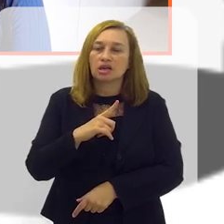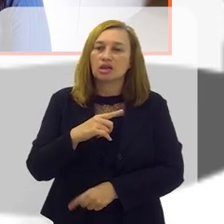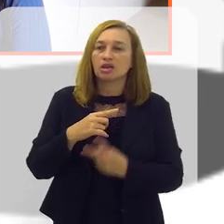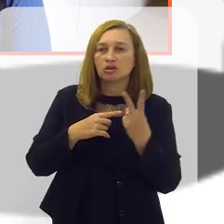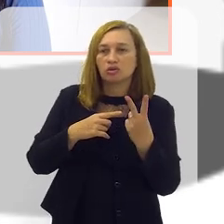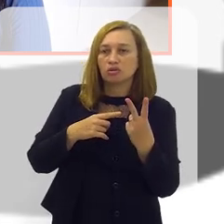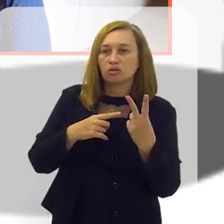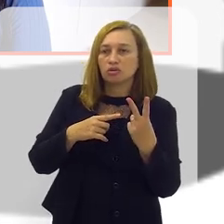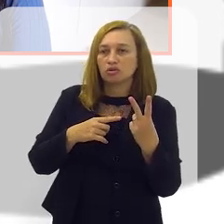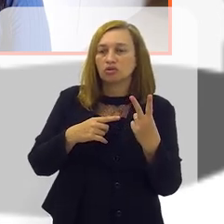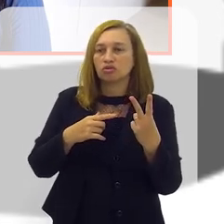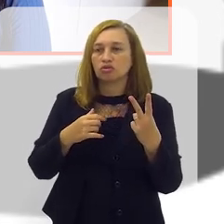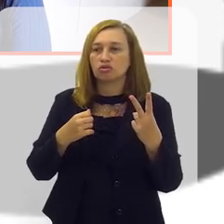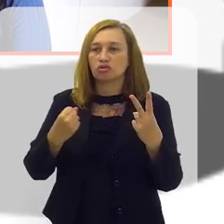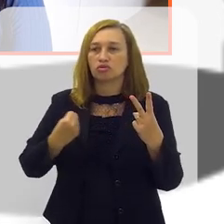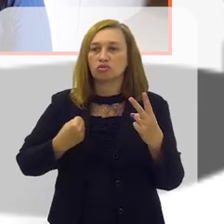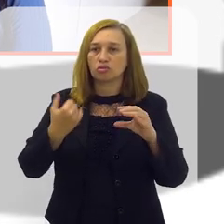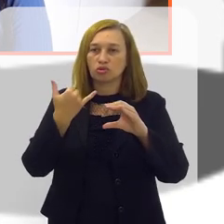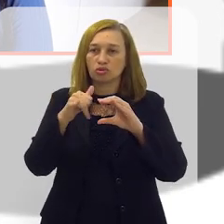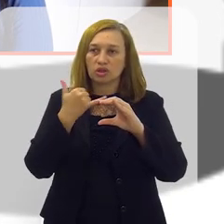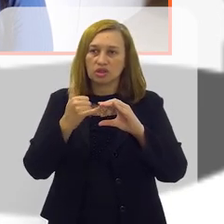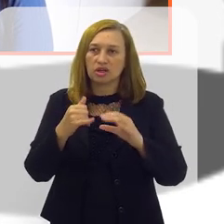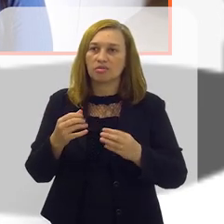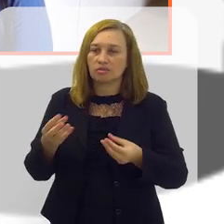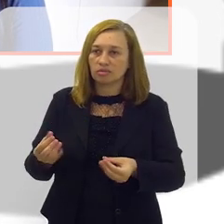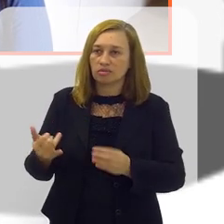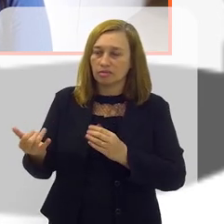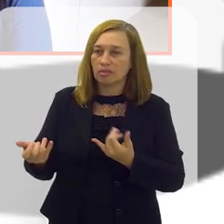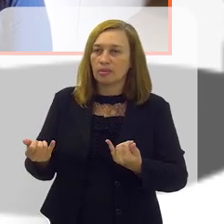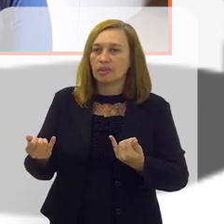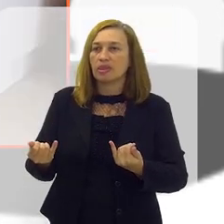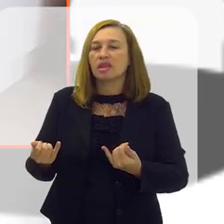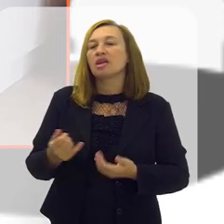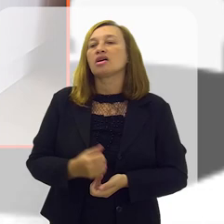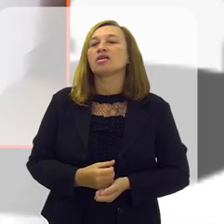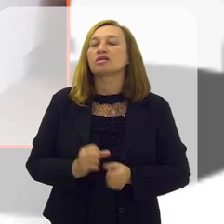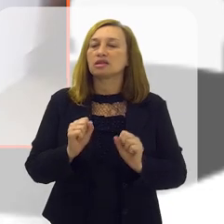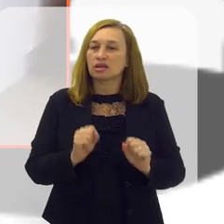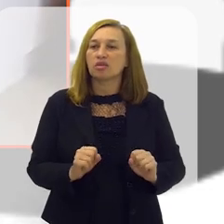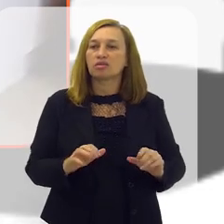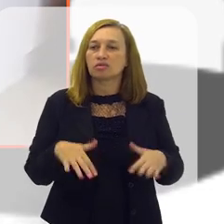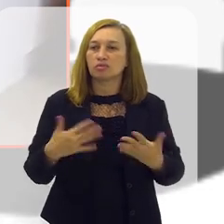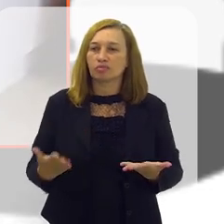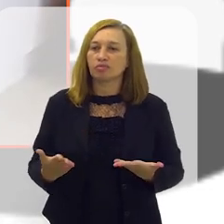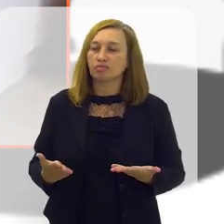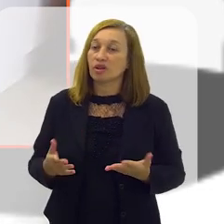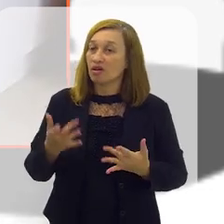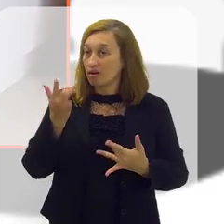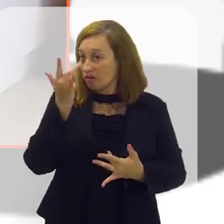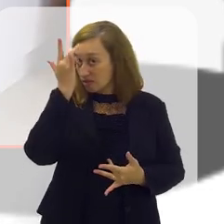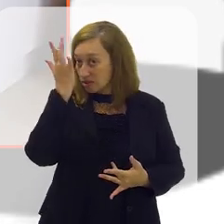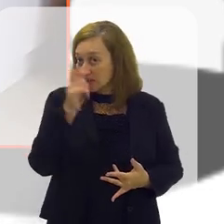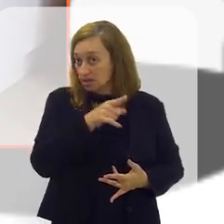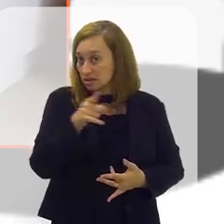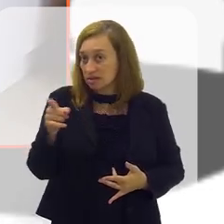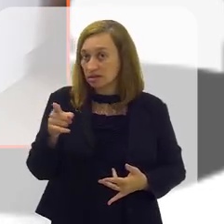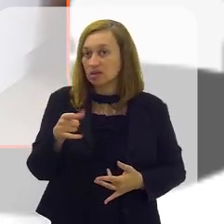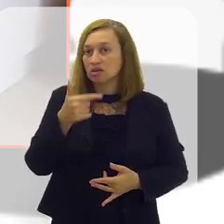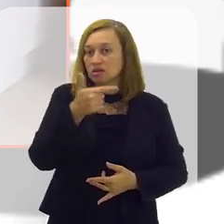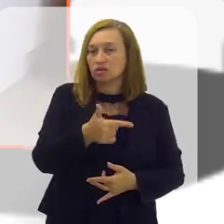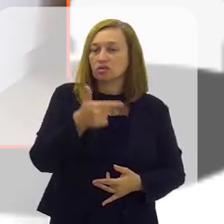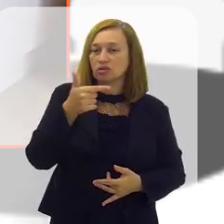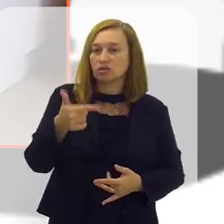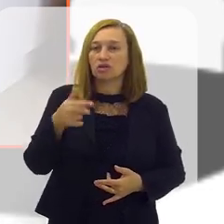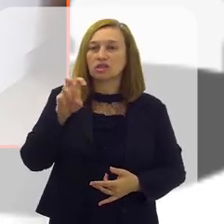um telefone, dois números de WhatsApp. Dá para a gente? Então, a gente pode, ó. Eu vou, para facilitar, a